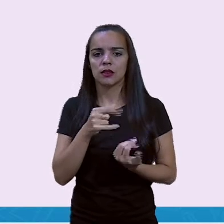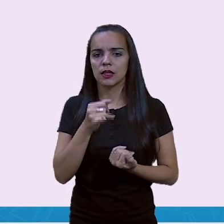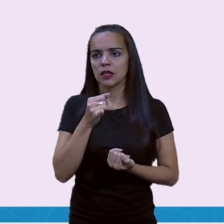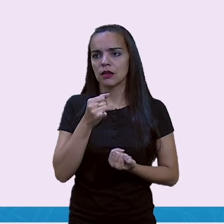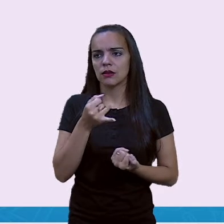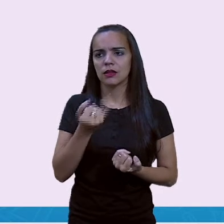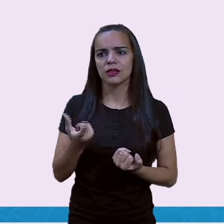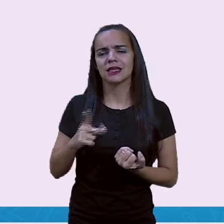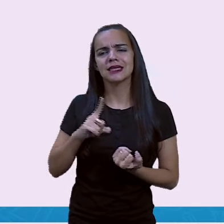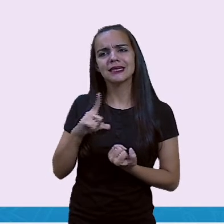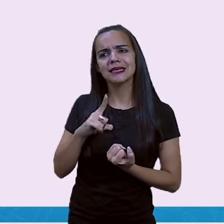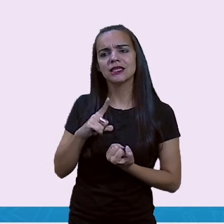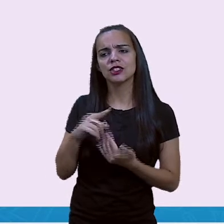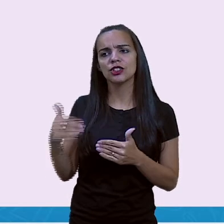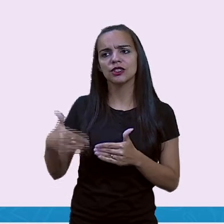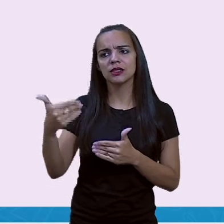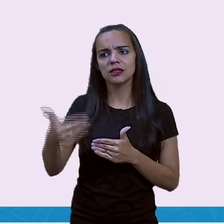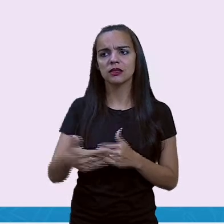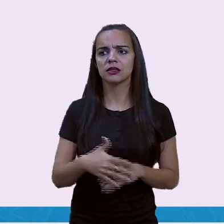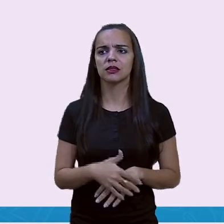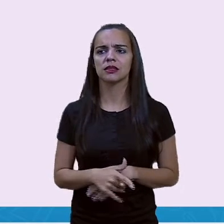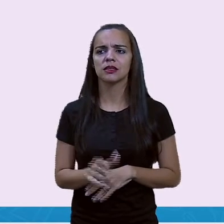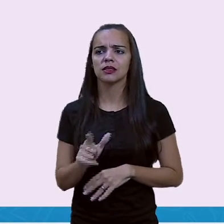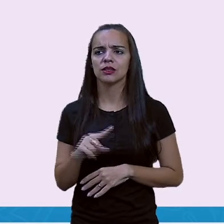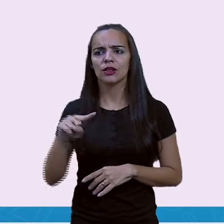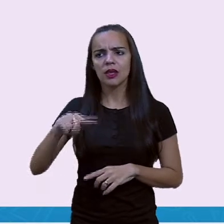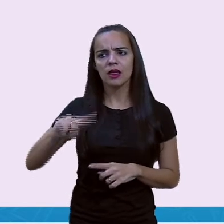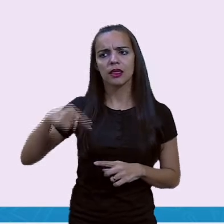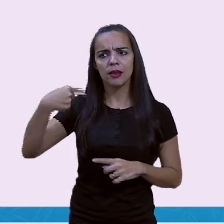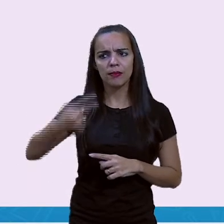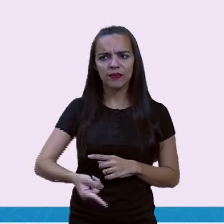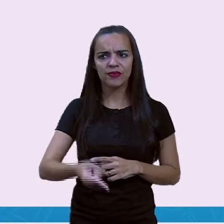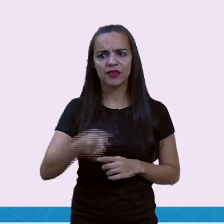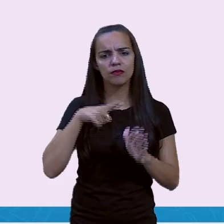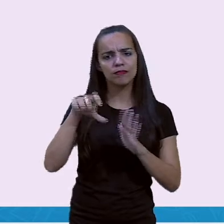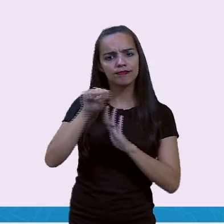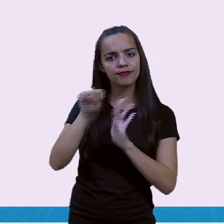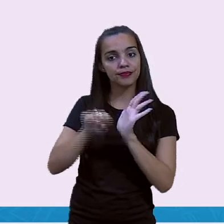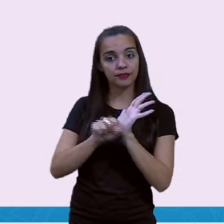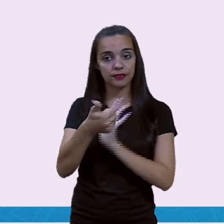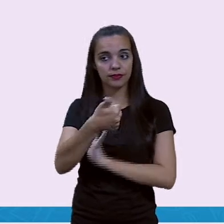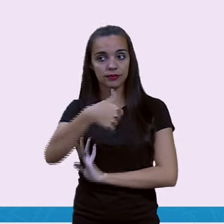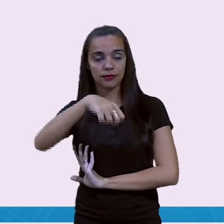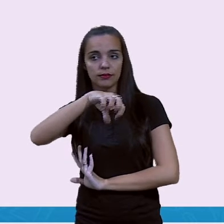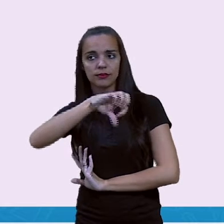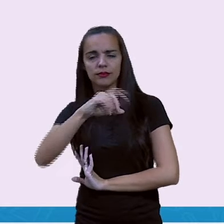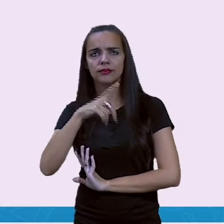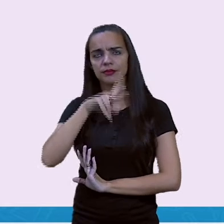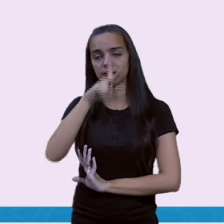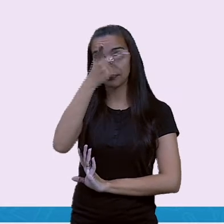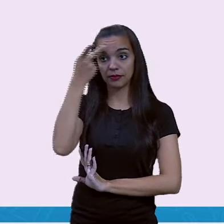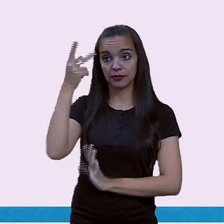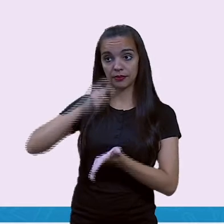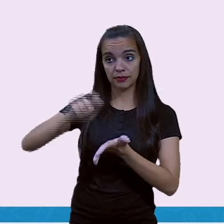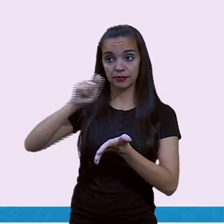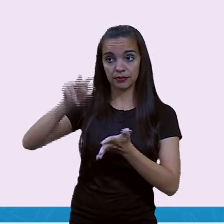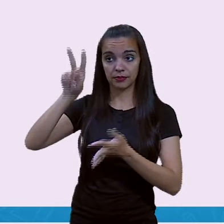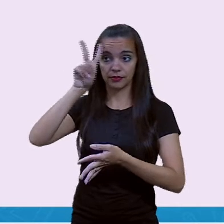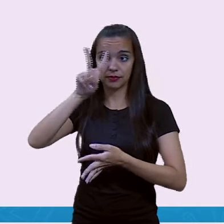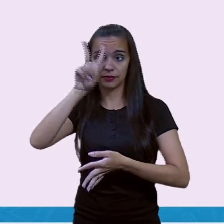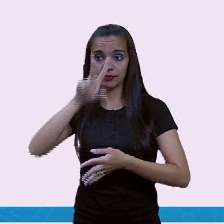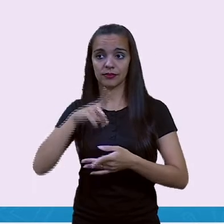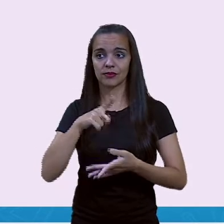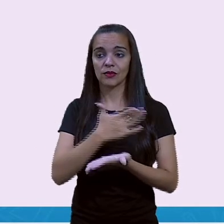gente? Posteriormente, né, depois do século XIX, os historiadores eles começaram